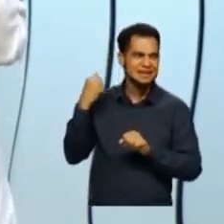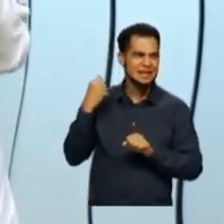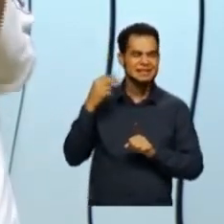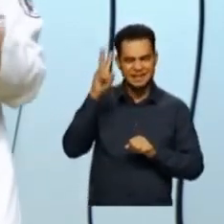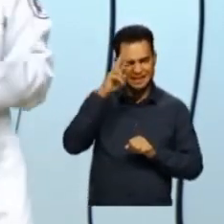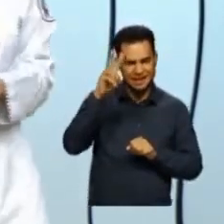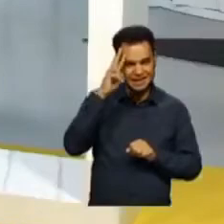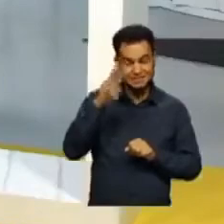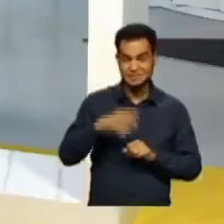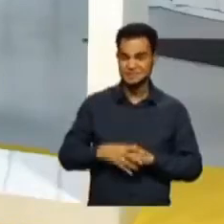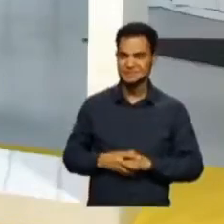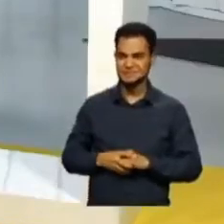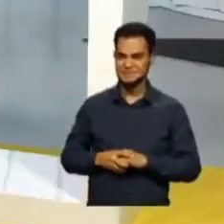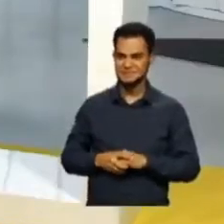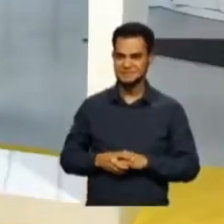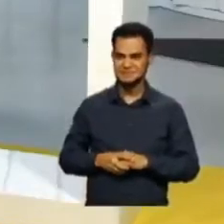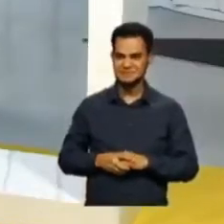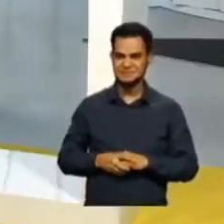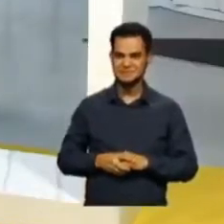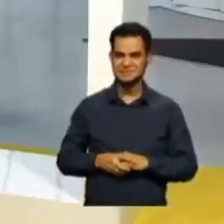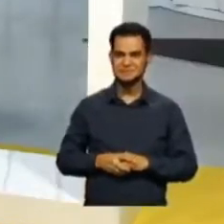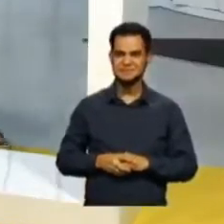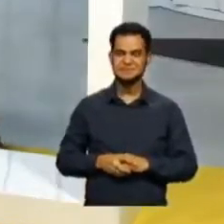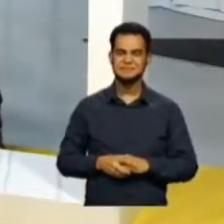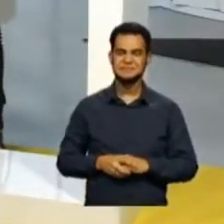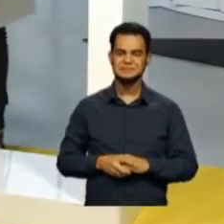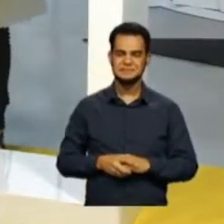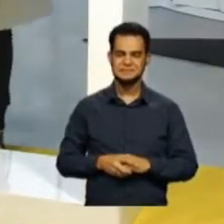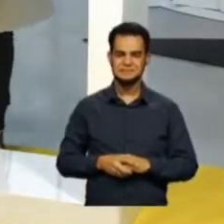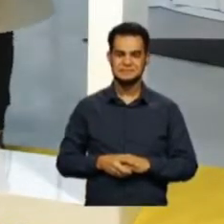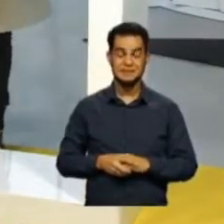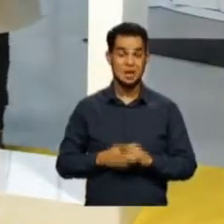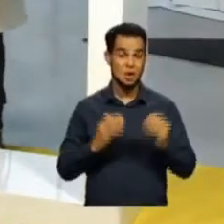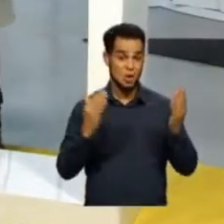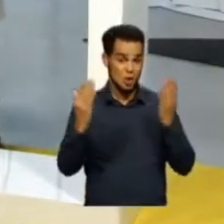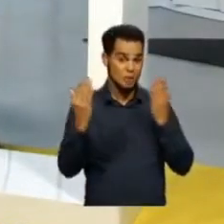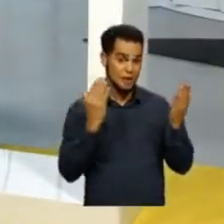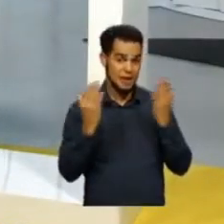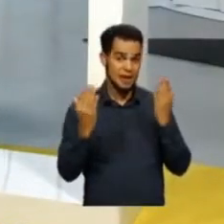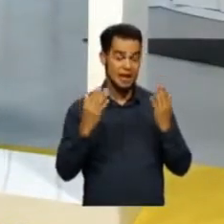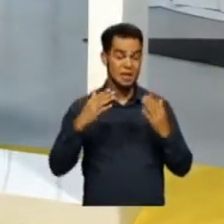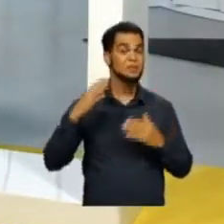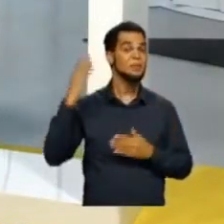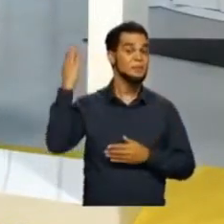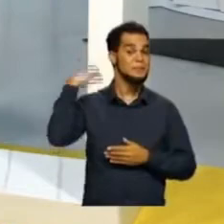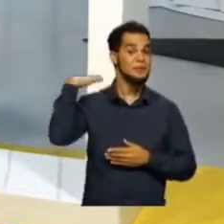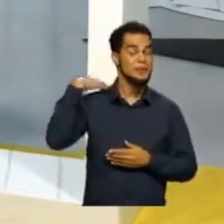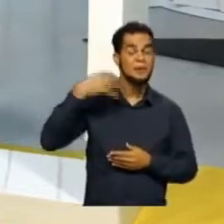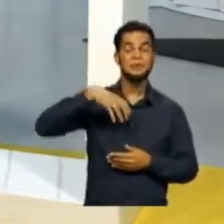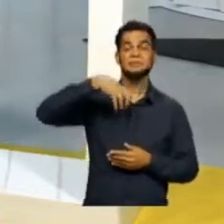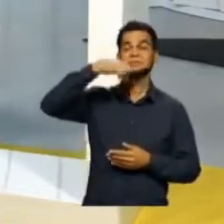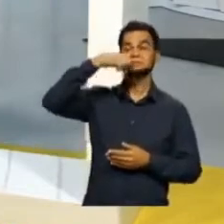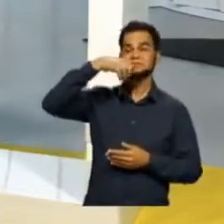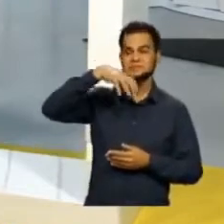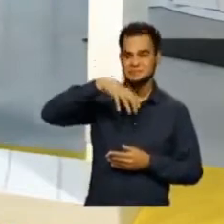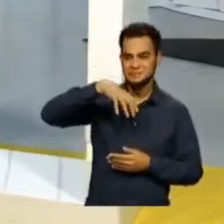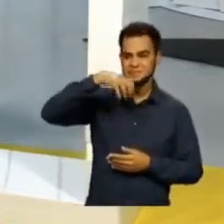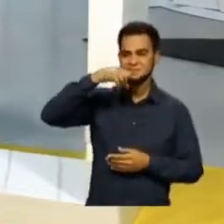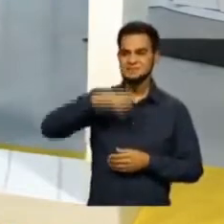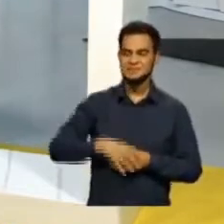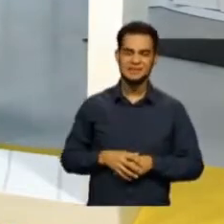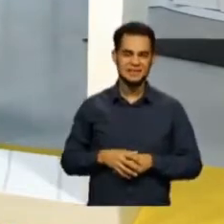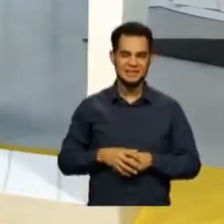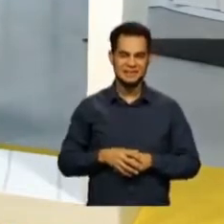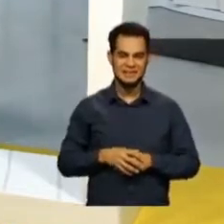simulando um pulmão. Vamos lá. Bom, na aula anterior, eu falei para vocês que a gente ia